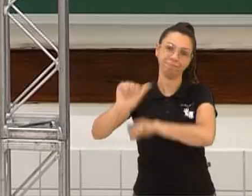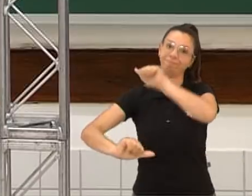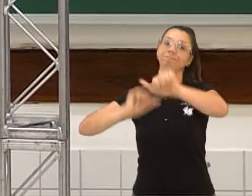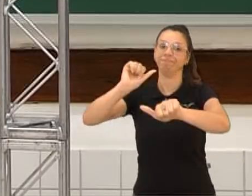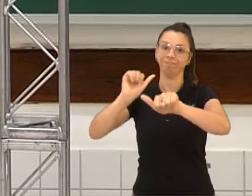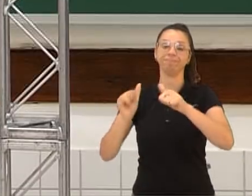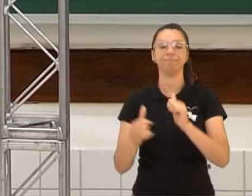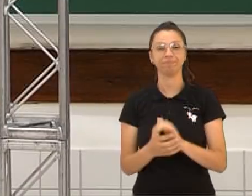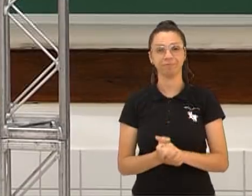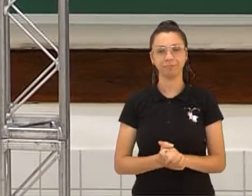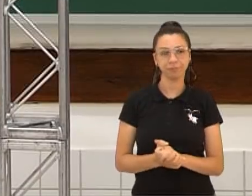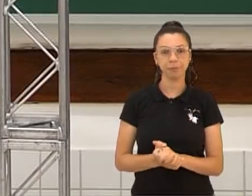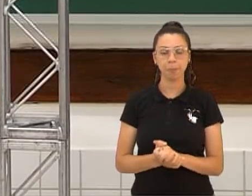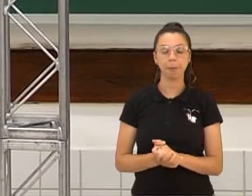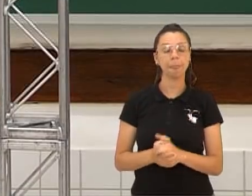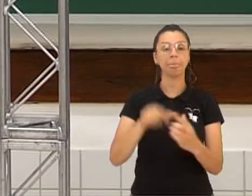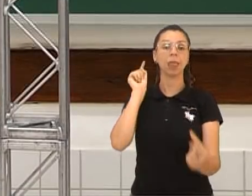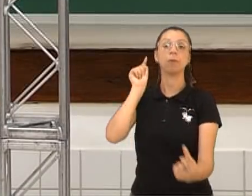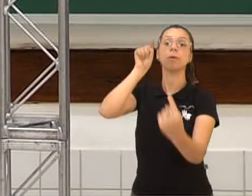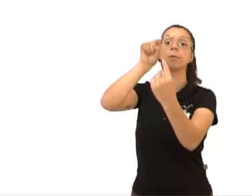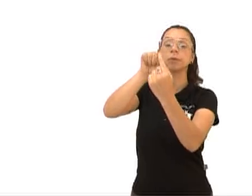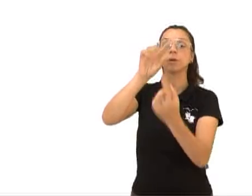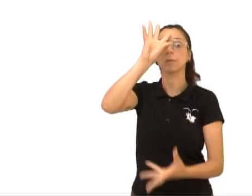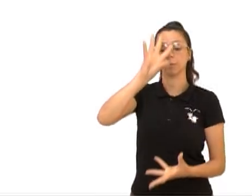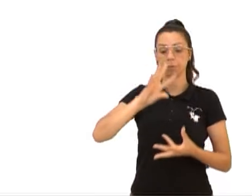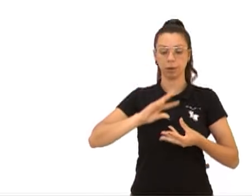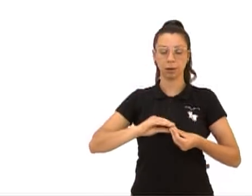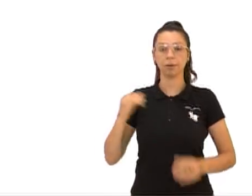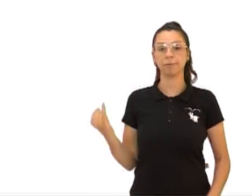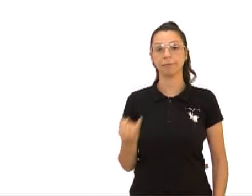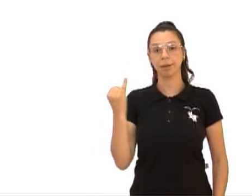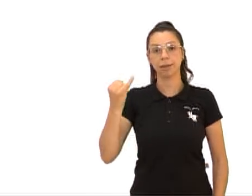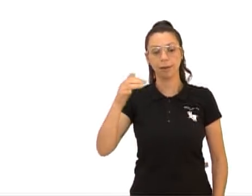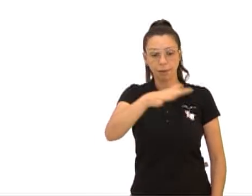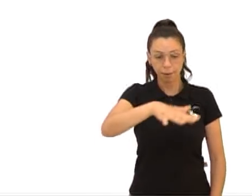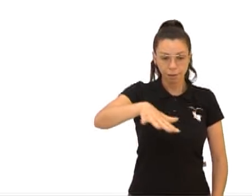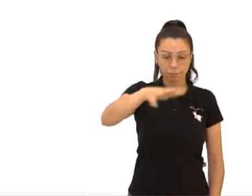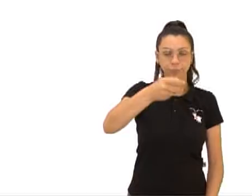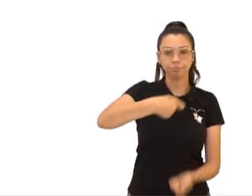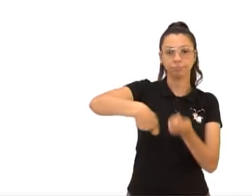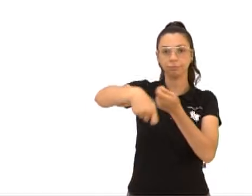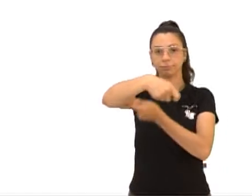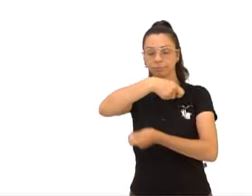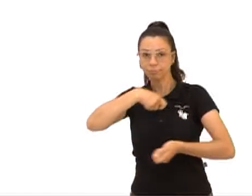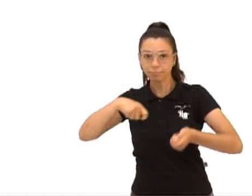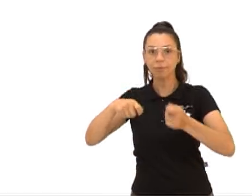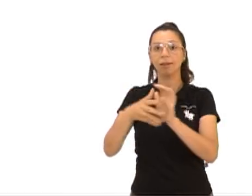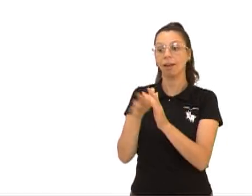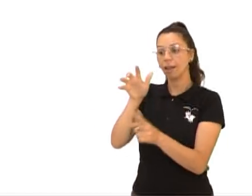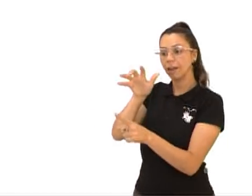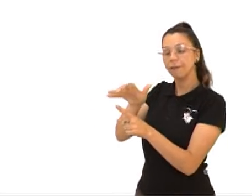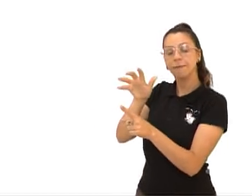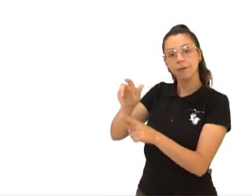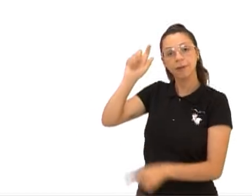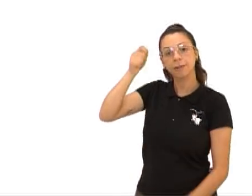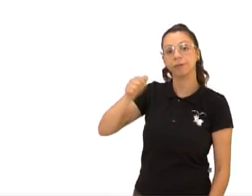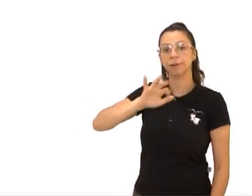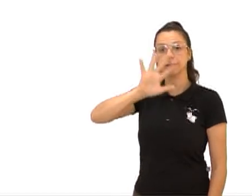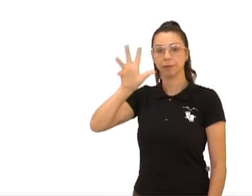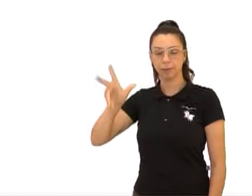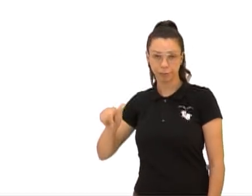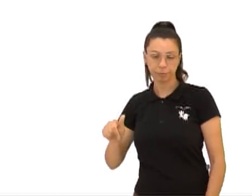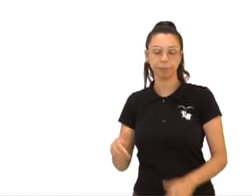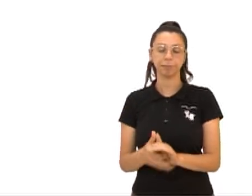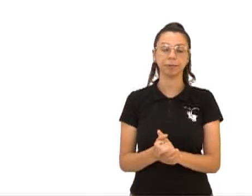mesma, né? Então, o objetivo da nossa aula é compreender a importância dos setores da economia para o continente africano. Os setores da